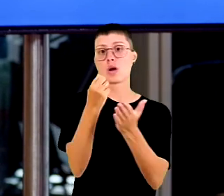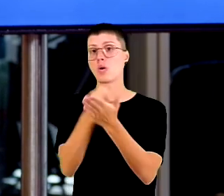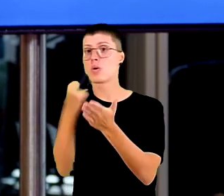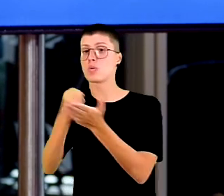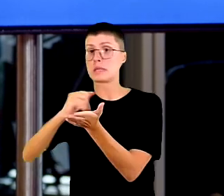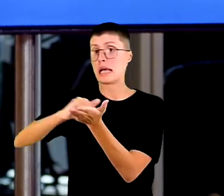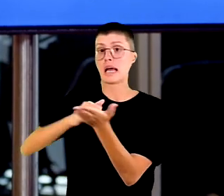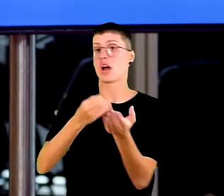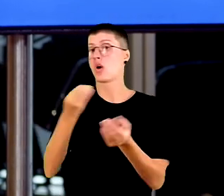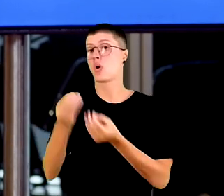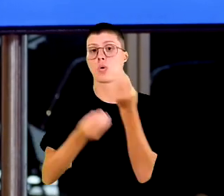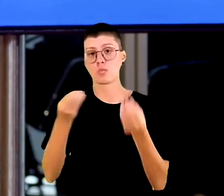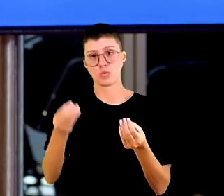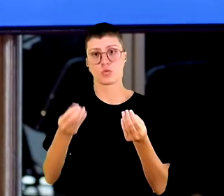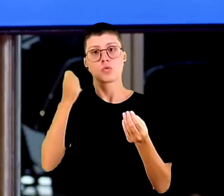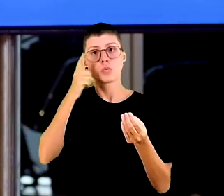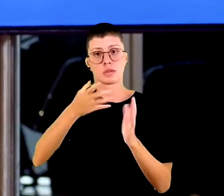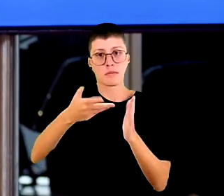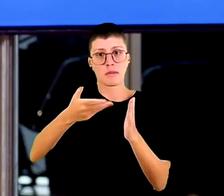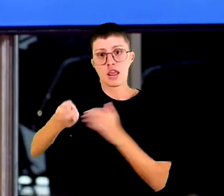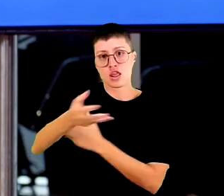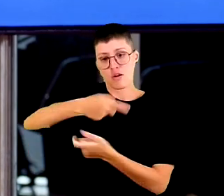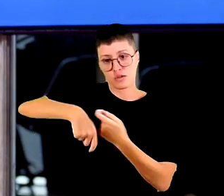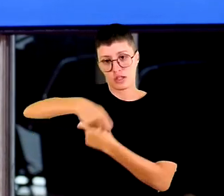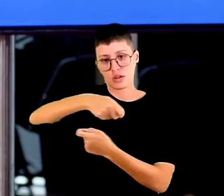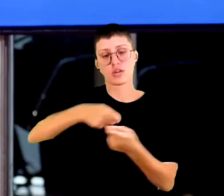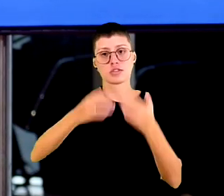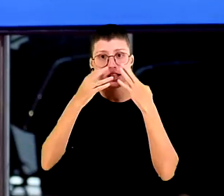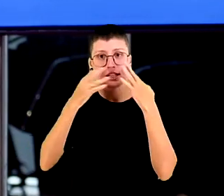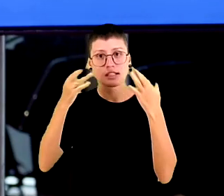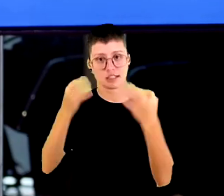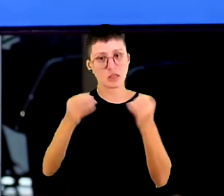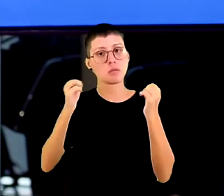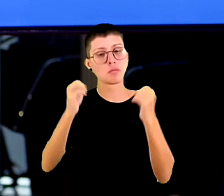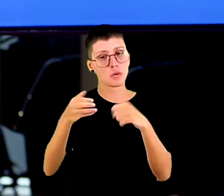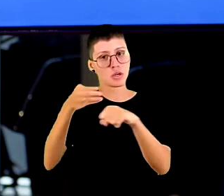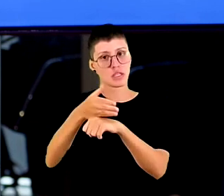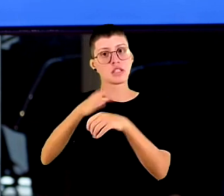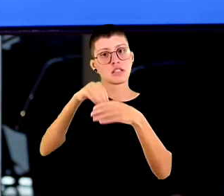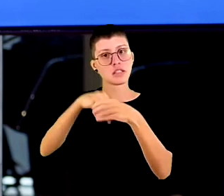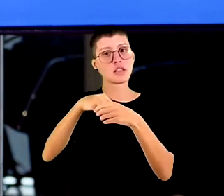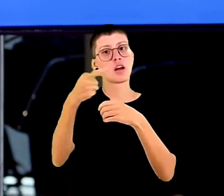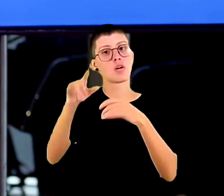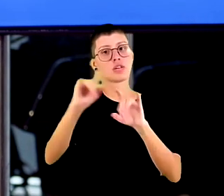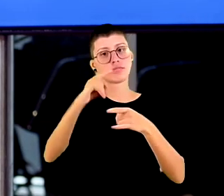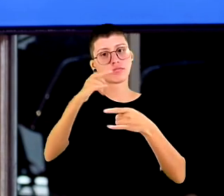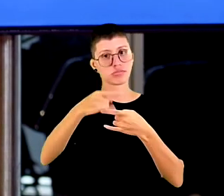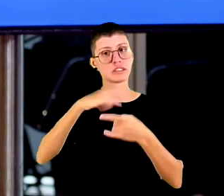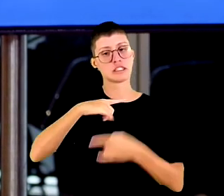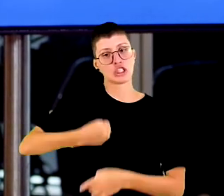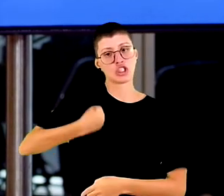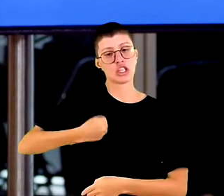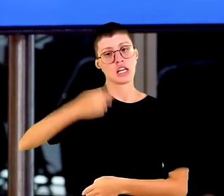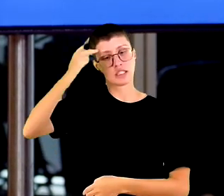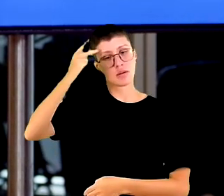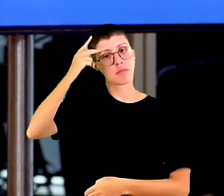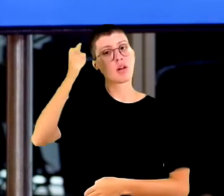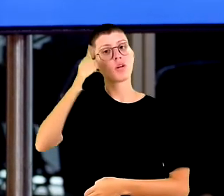Como acelerar novos negócios? Fiquem ligados, podem acessar pelo Workplace, mas quem estiver aqui em São Paulo conseguir vir acompanhar